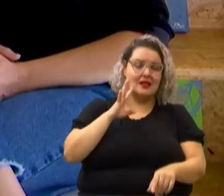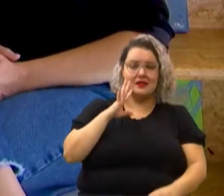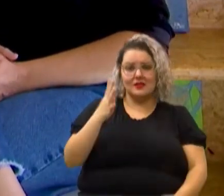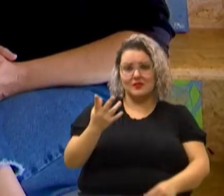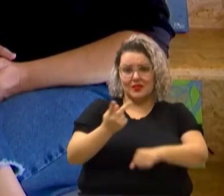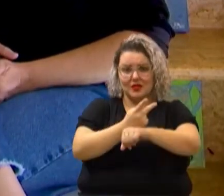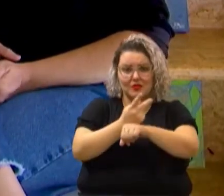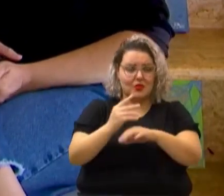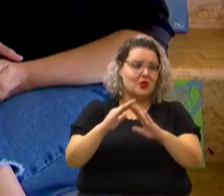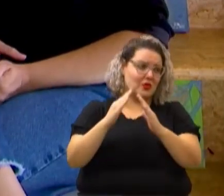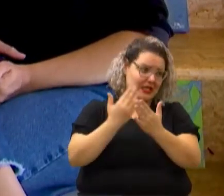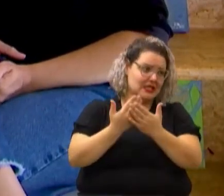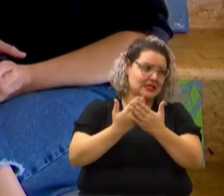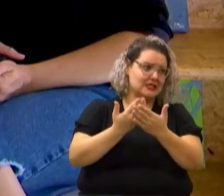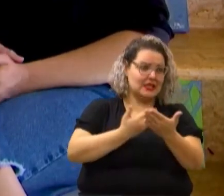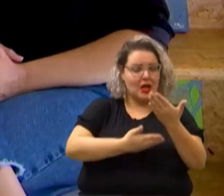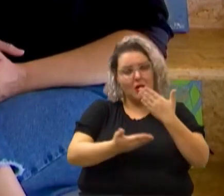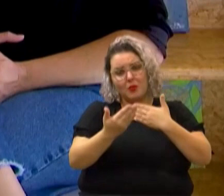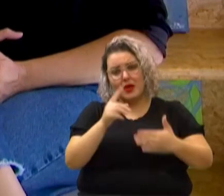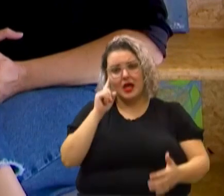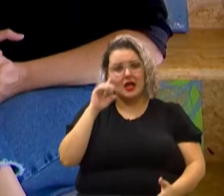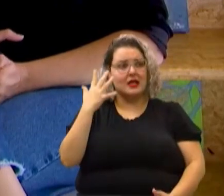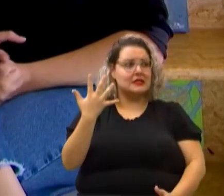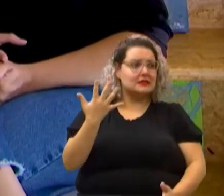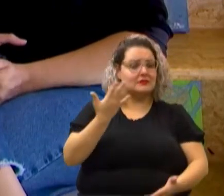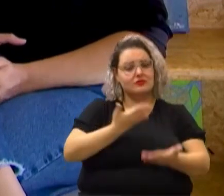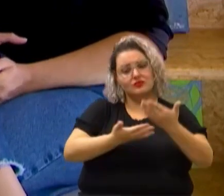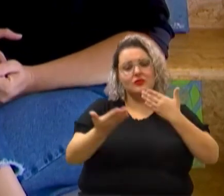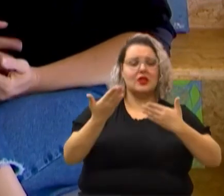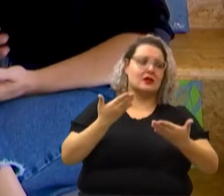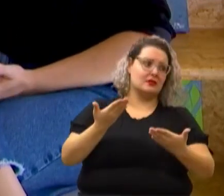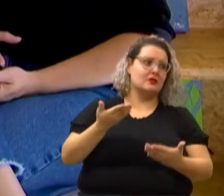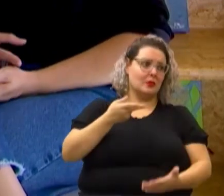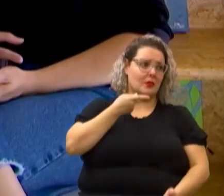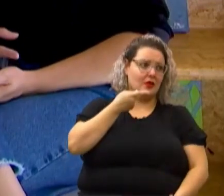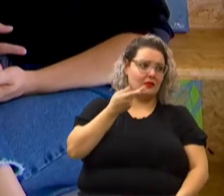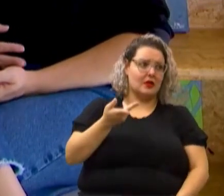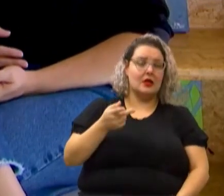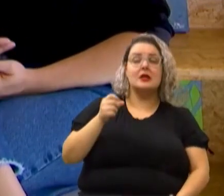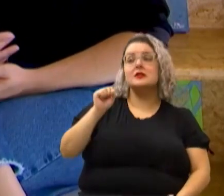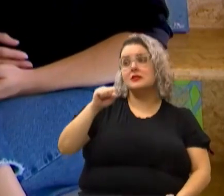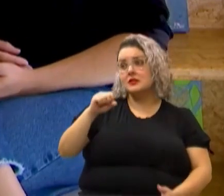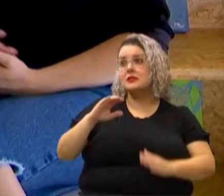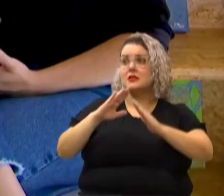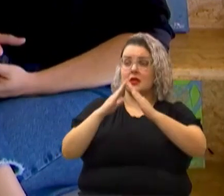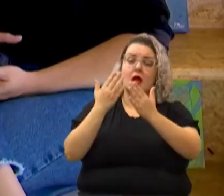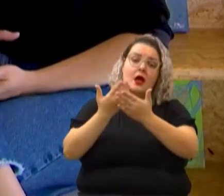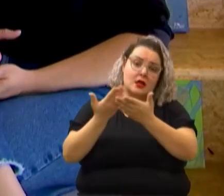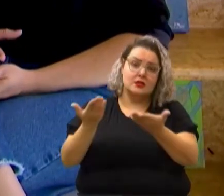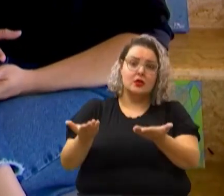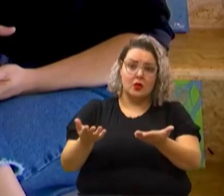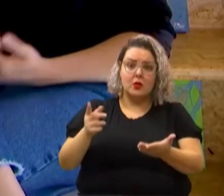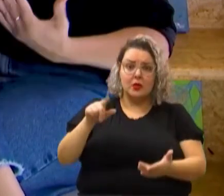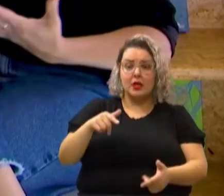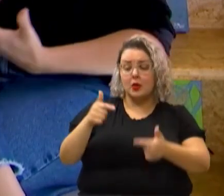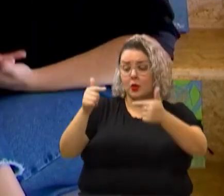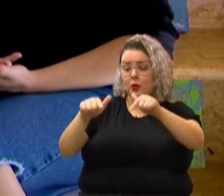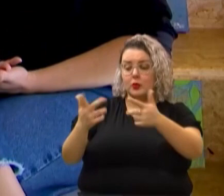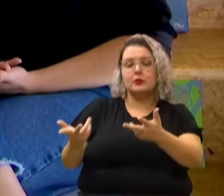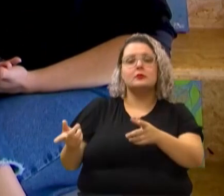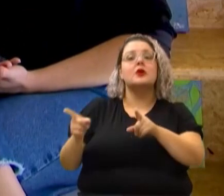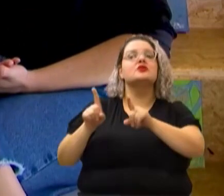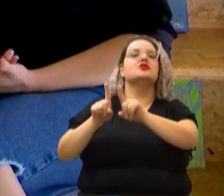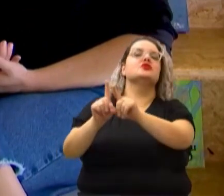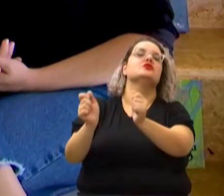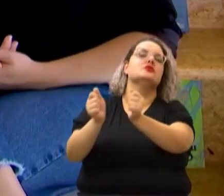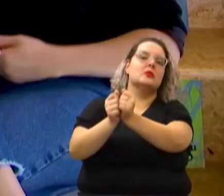legal Procurar escola trocar uma ideia como você tava falando a escola ela é sempre